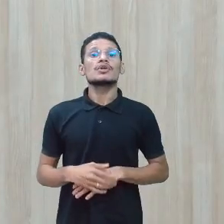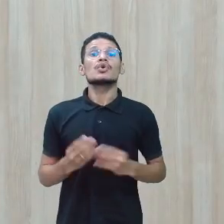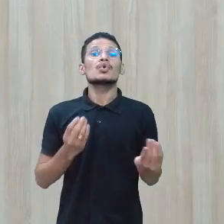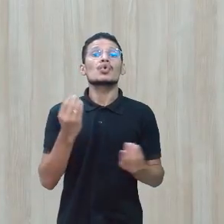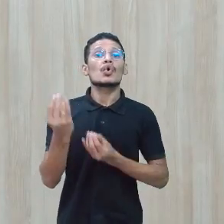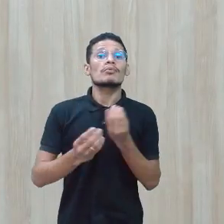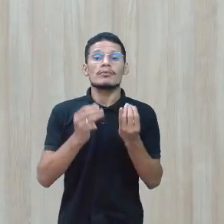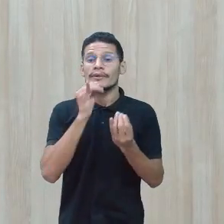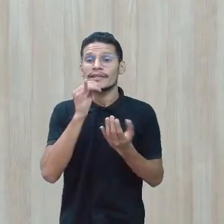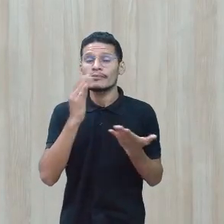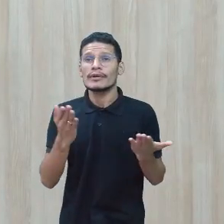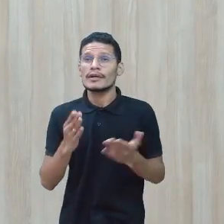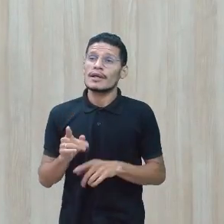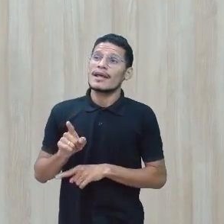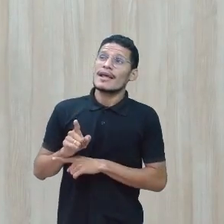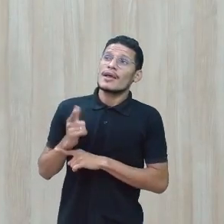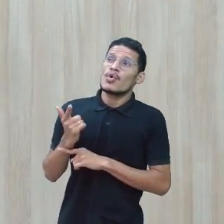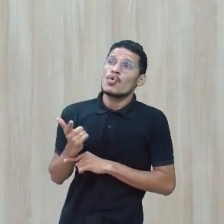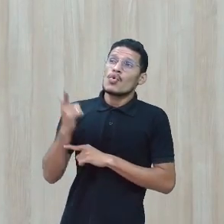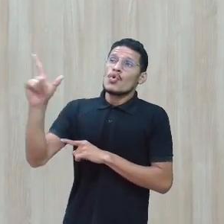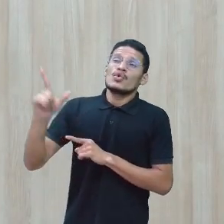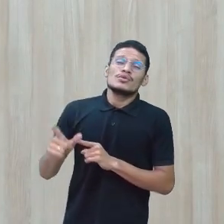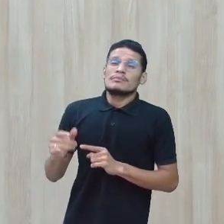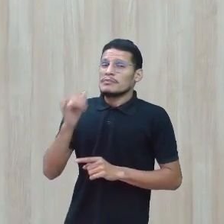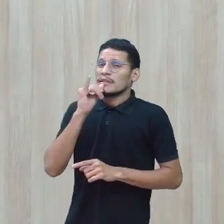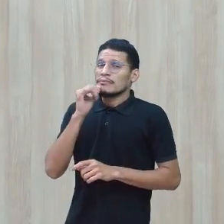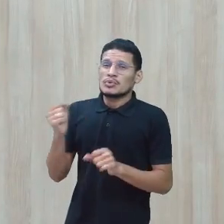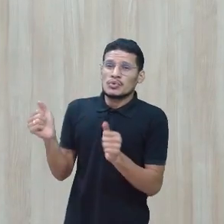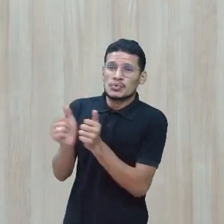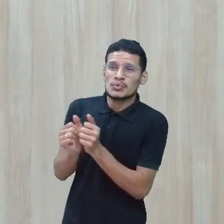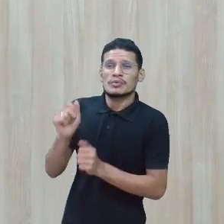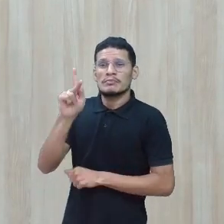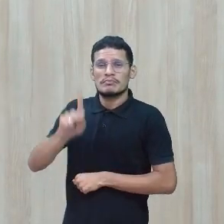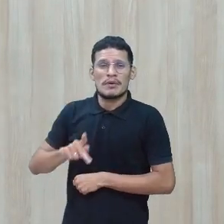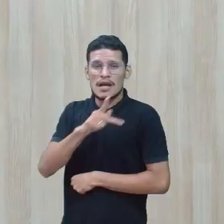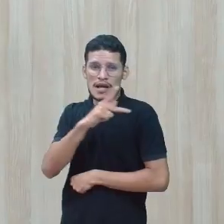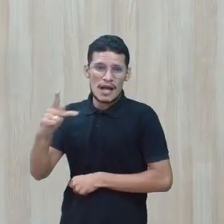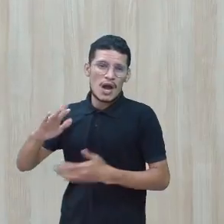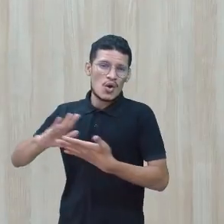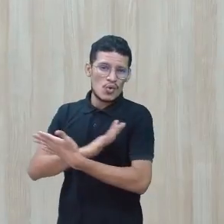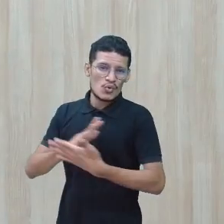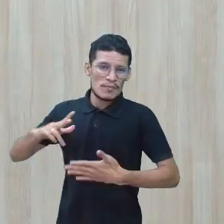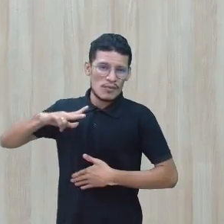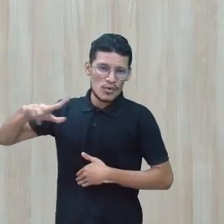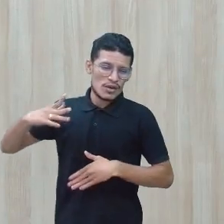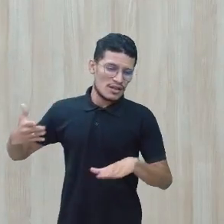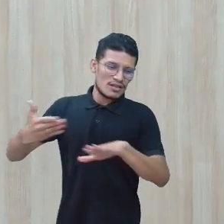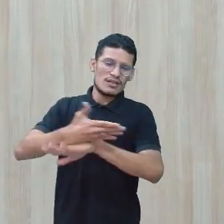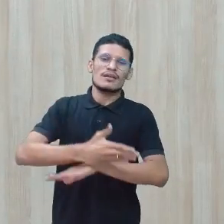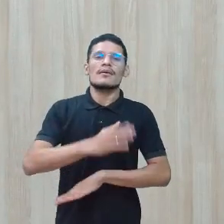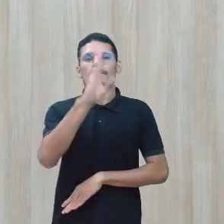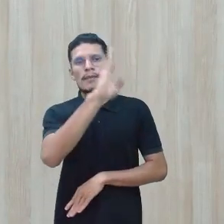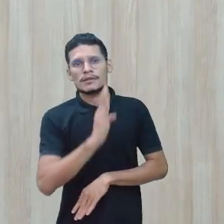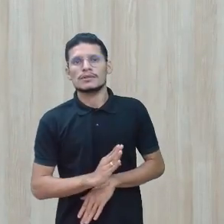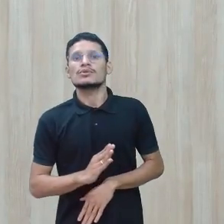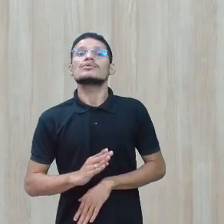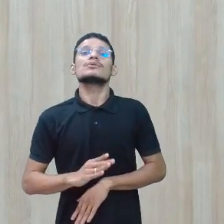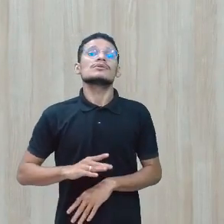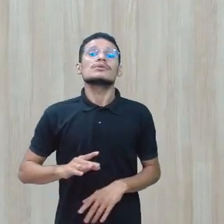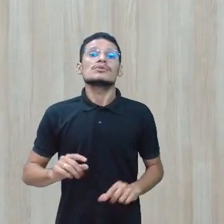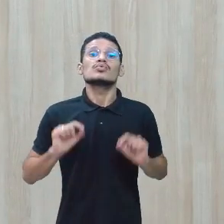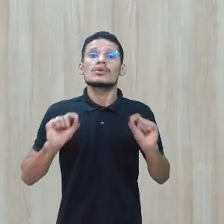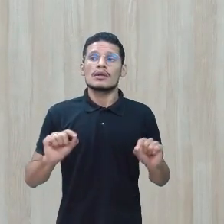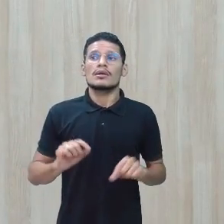ela vem lá da década, junto com os jesuítas, os portugueses, quando vieram para o Brasil, né? E aí